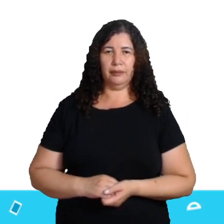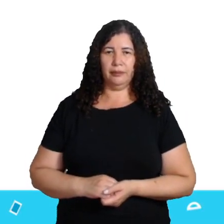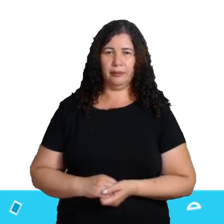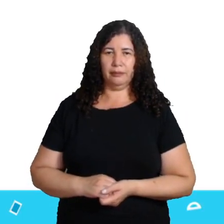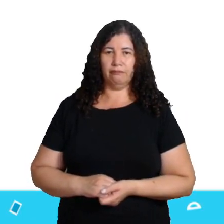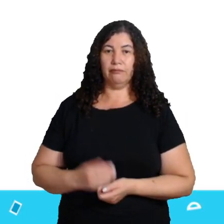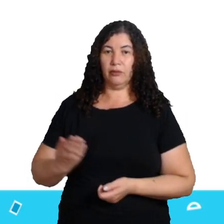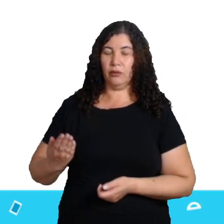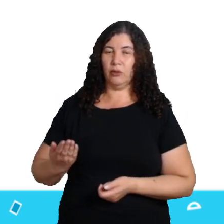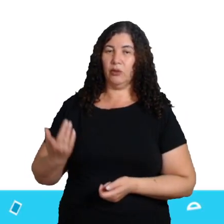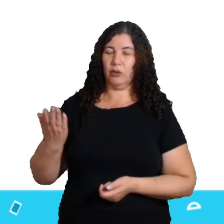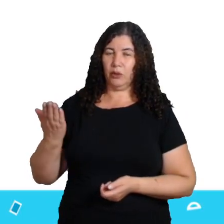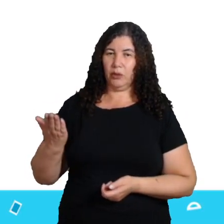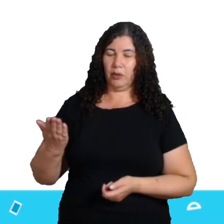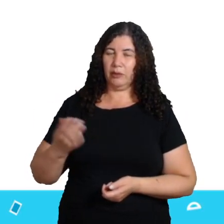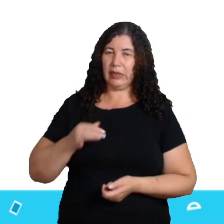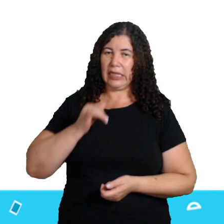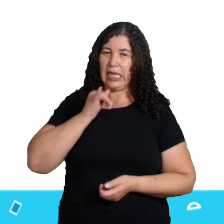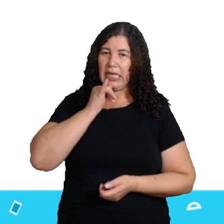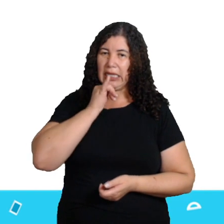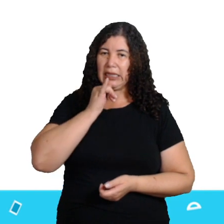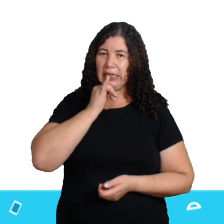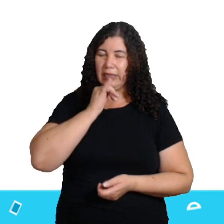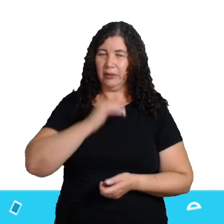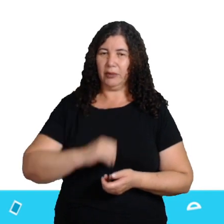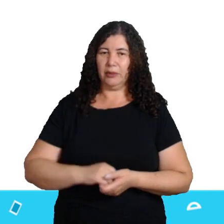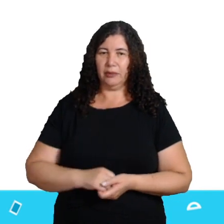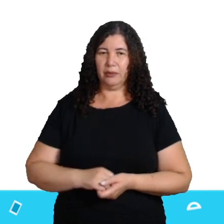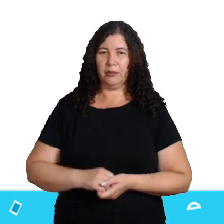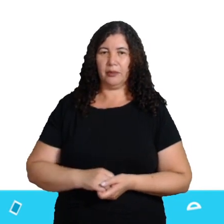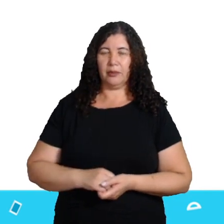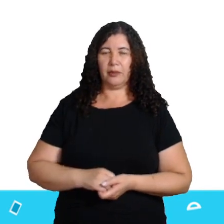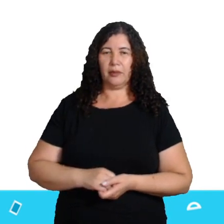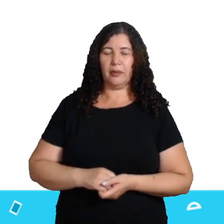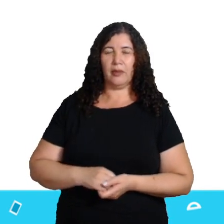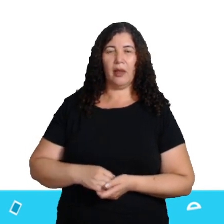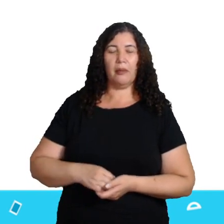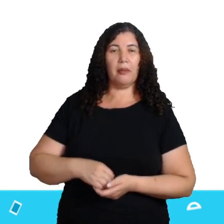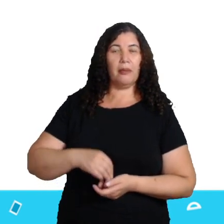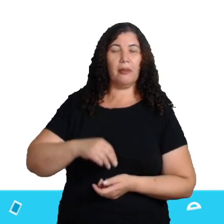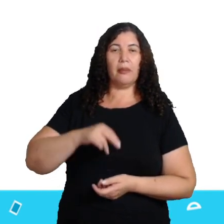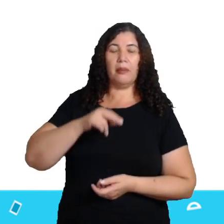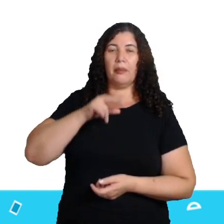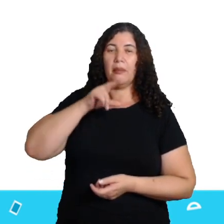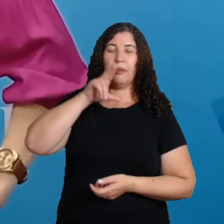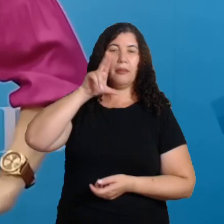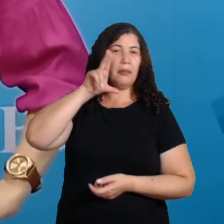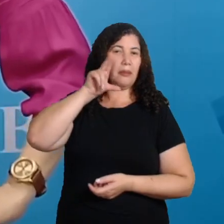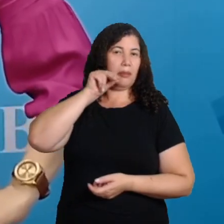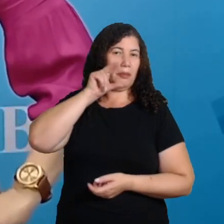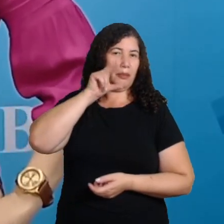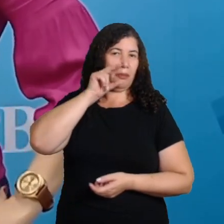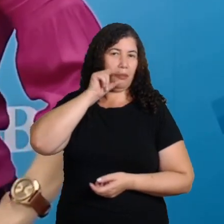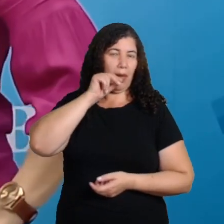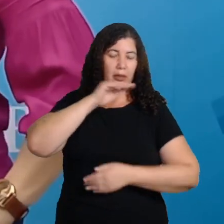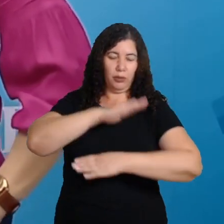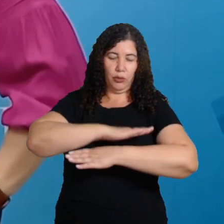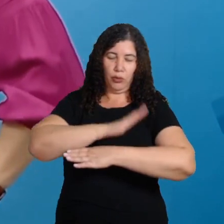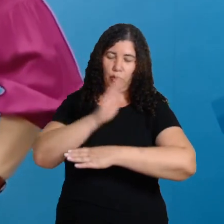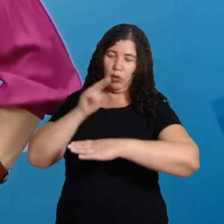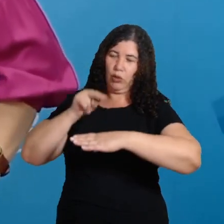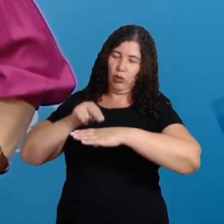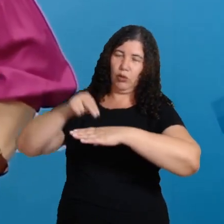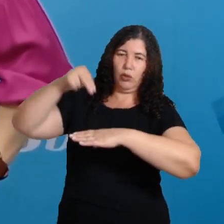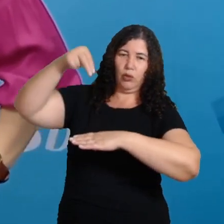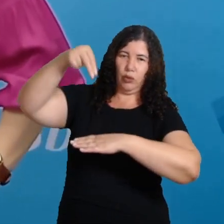Vamos aos nossos exemplos. Patos pularam a janela.